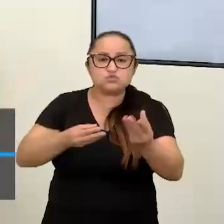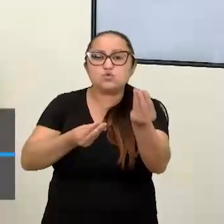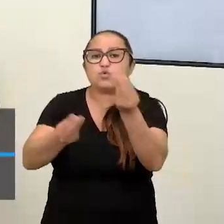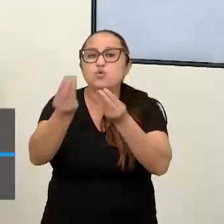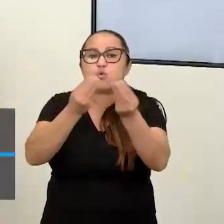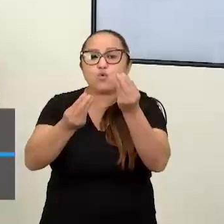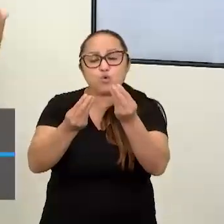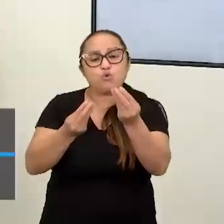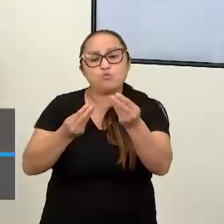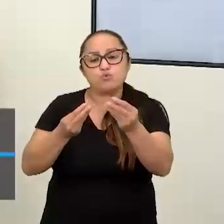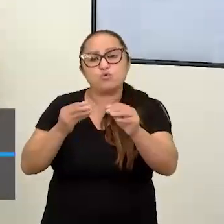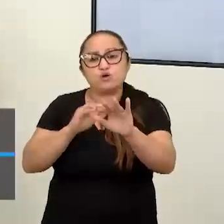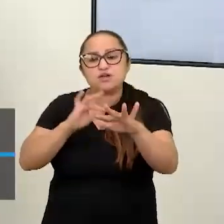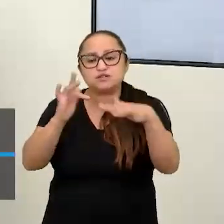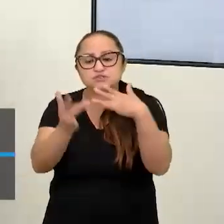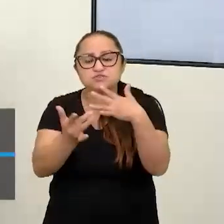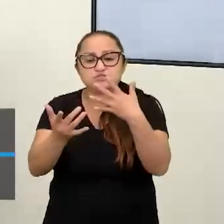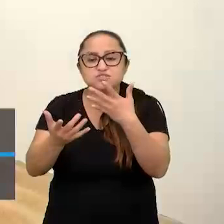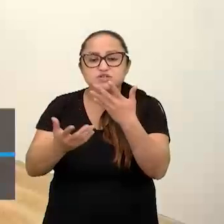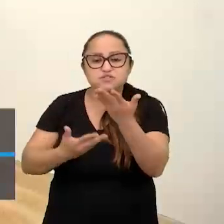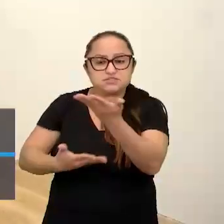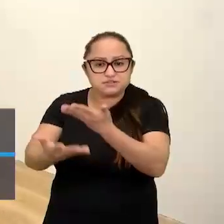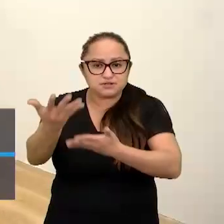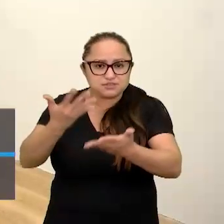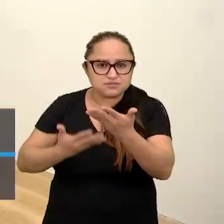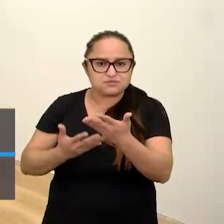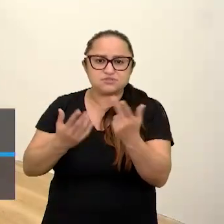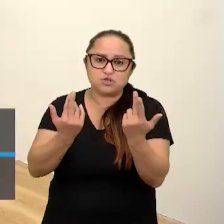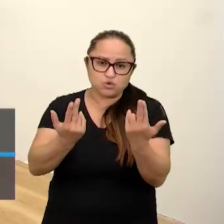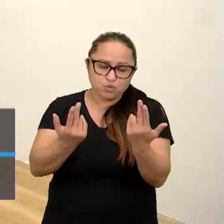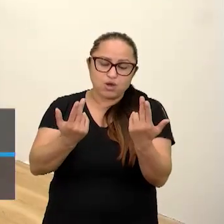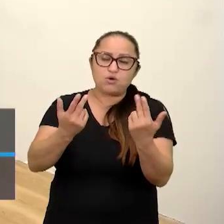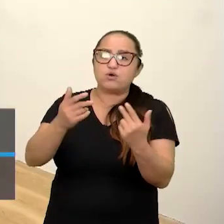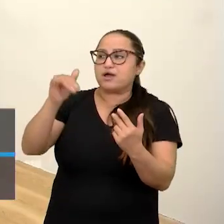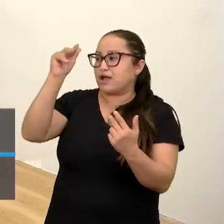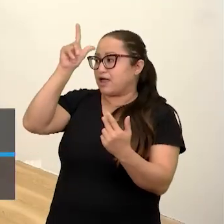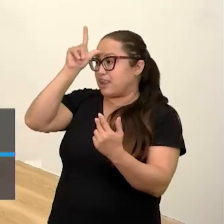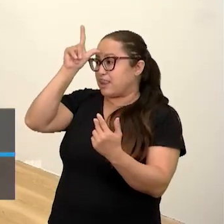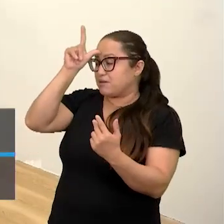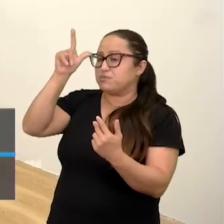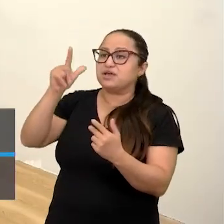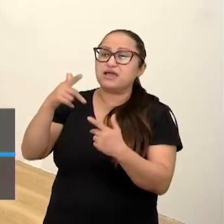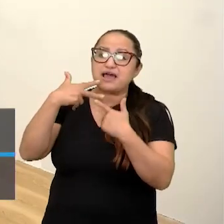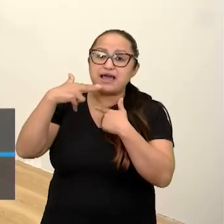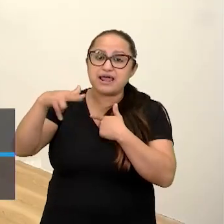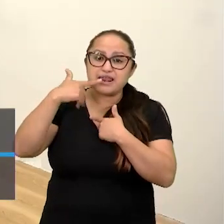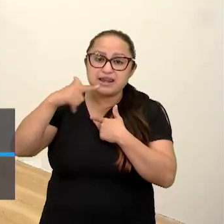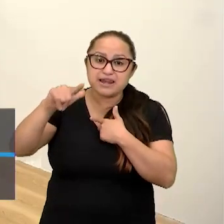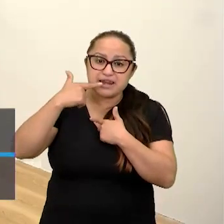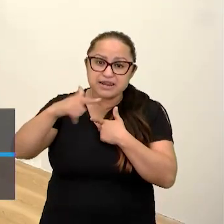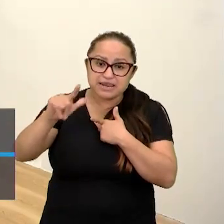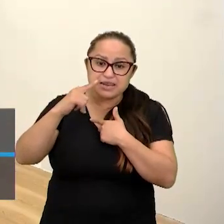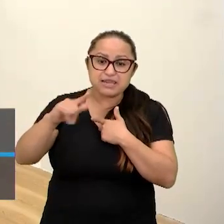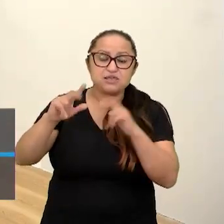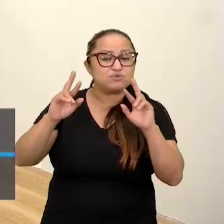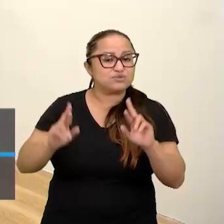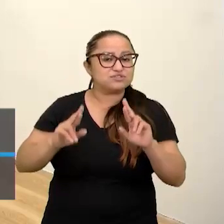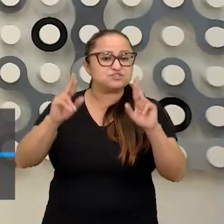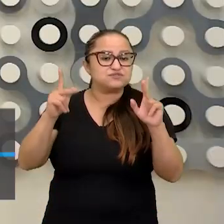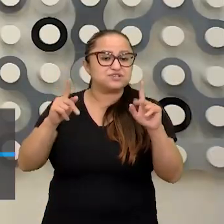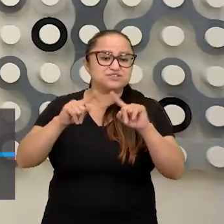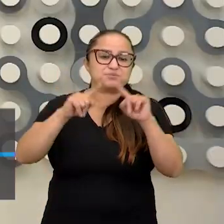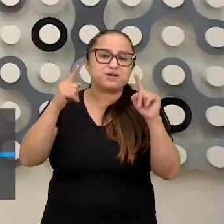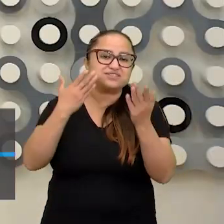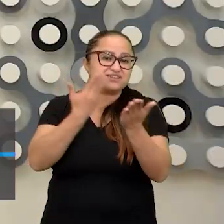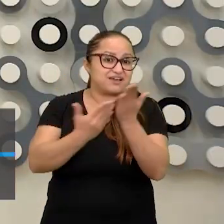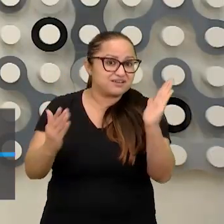os grupos, que são diferentes, por exemplo, na cultura da Alemanha, que você acabou de dizer que a língua é uma das grandes diferenças, mas não acaba aí. Pois é,